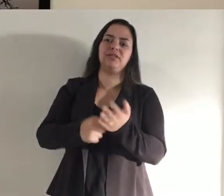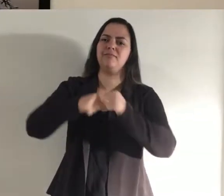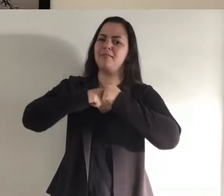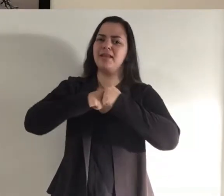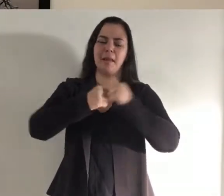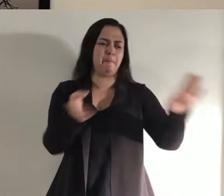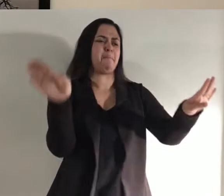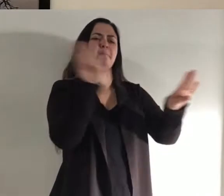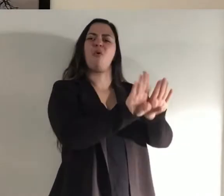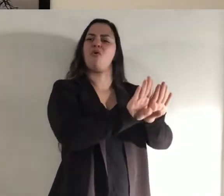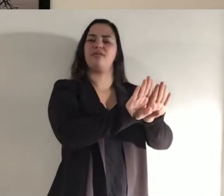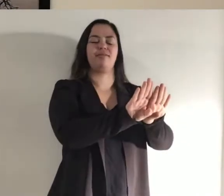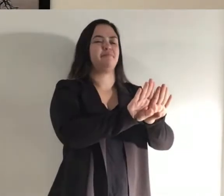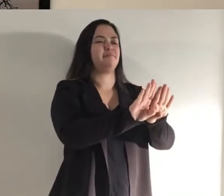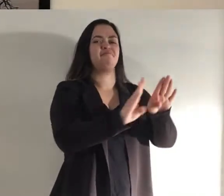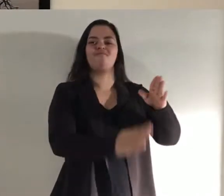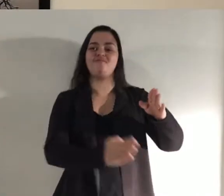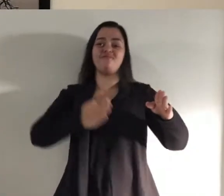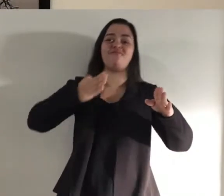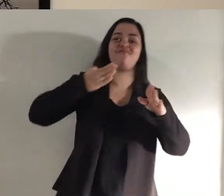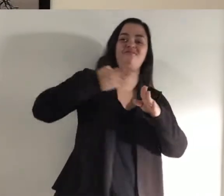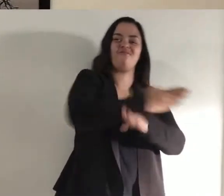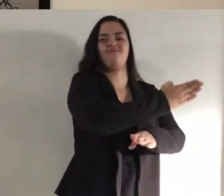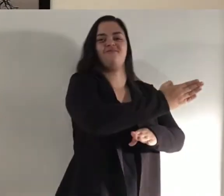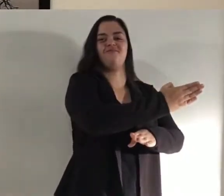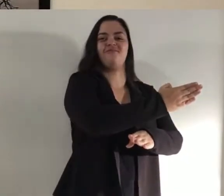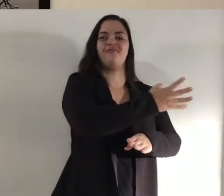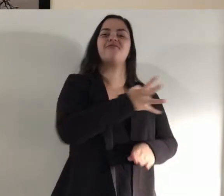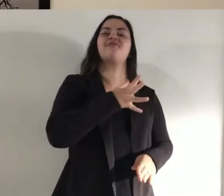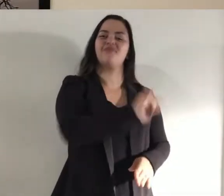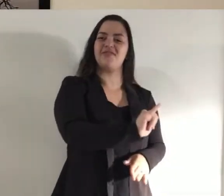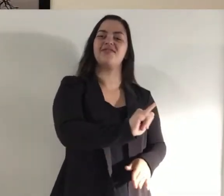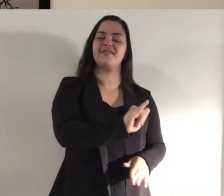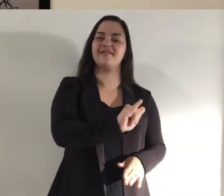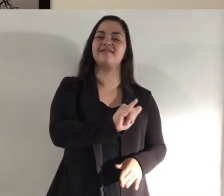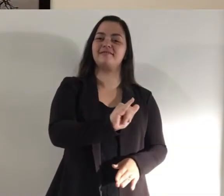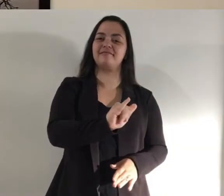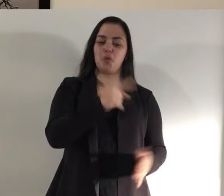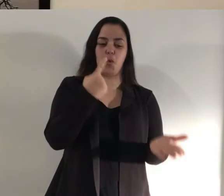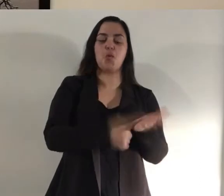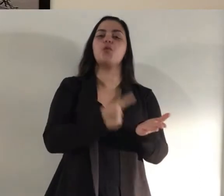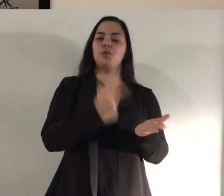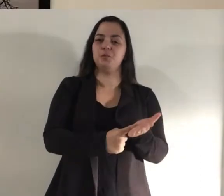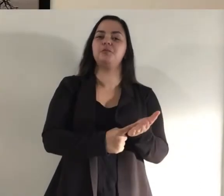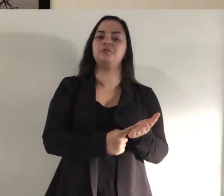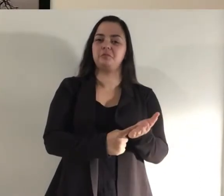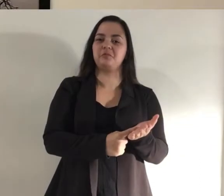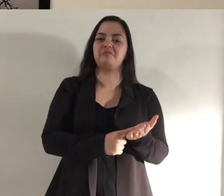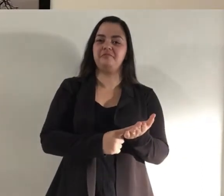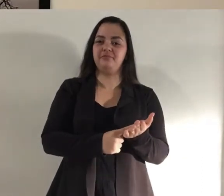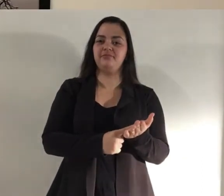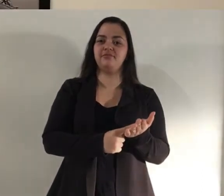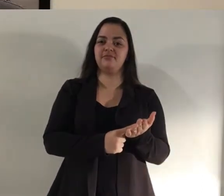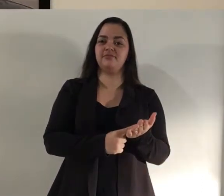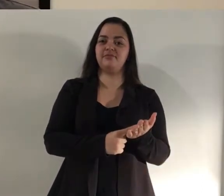ele passa por cima de tudo e vai exatamente cumprir o seu propósito, cumprir o seu